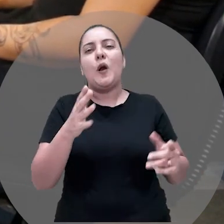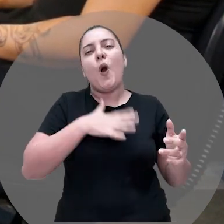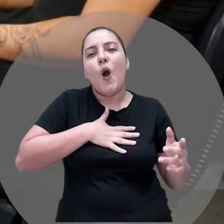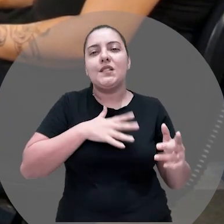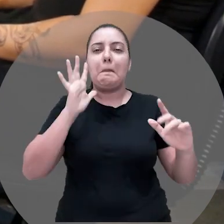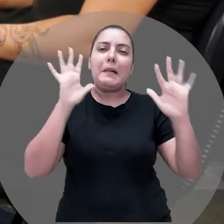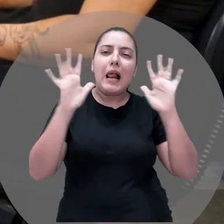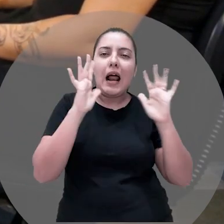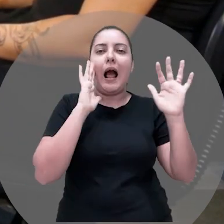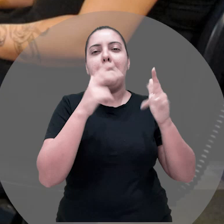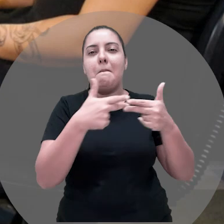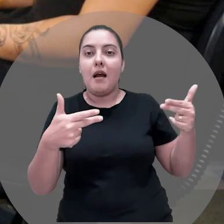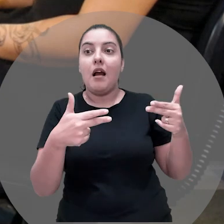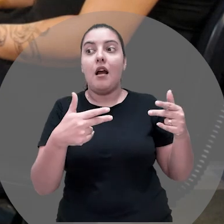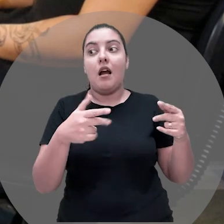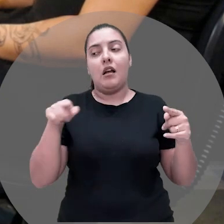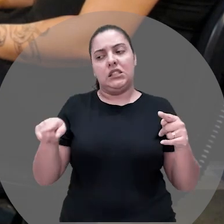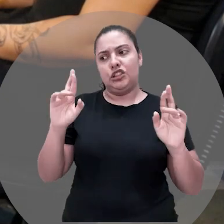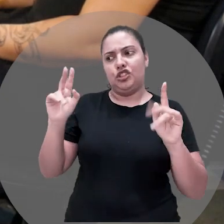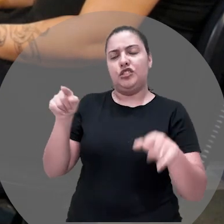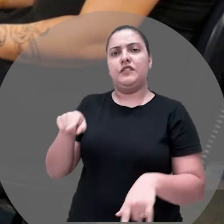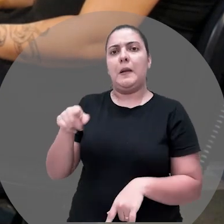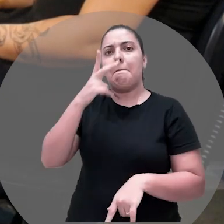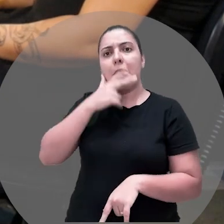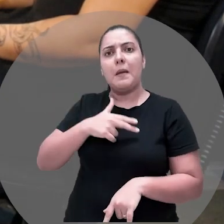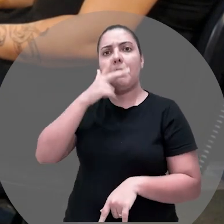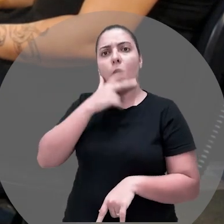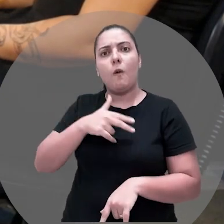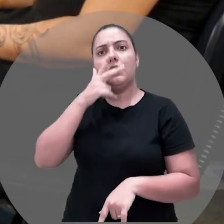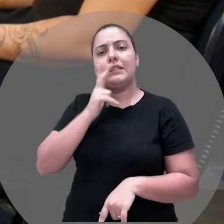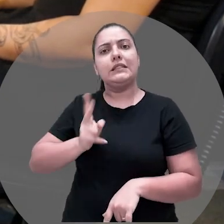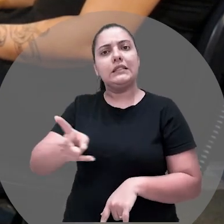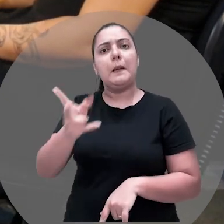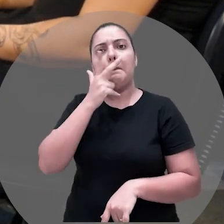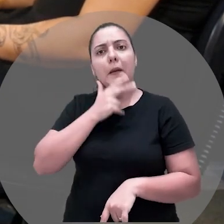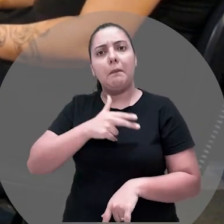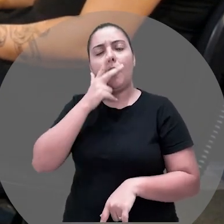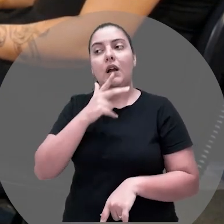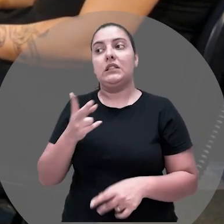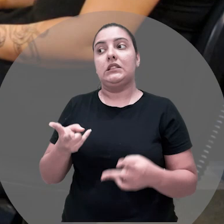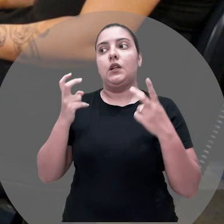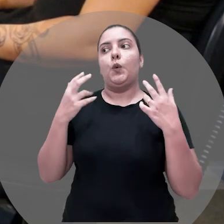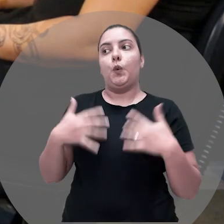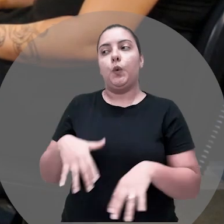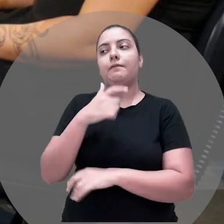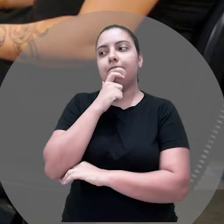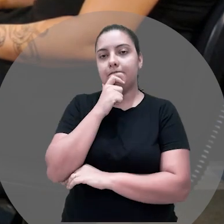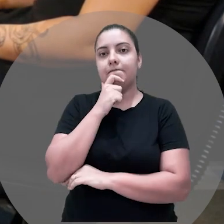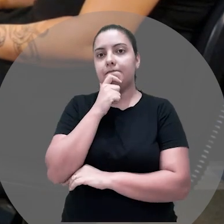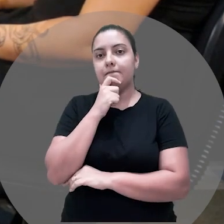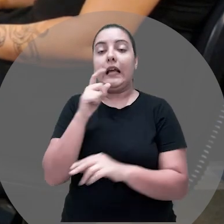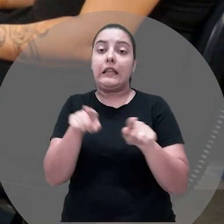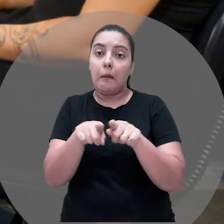né brincar em si e quando ela simplesmente está fazendo movimento repetitivo que é meio que na própria então a gente observa